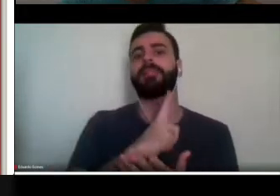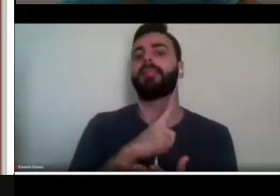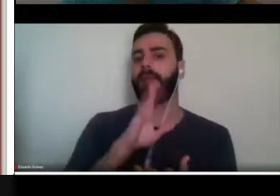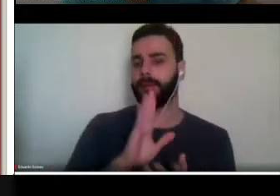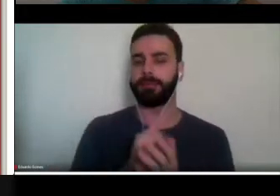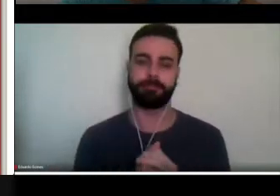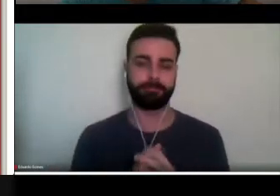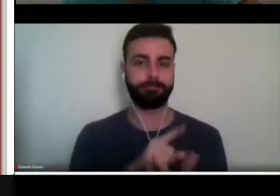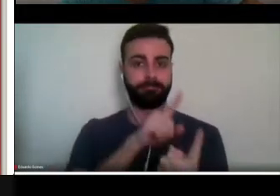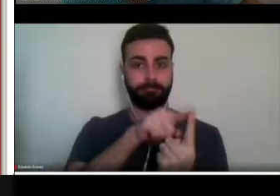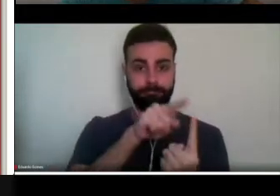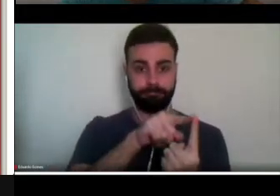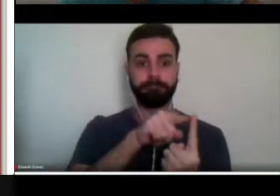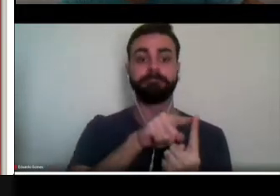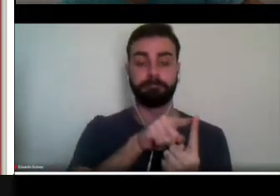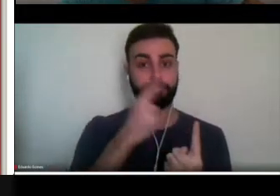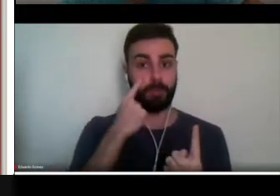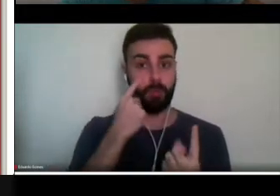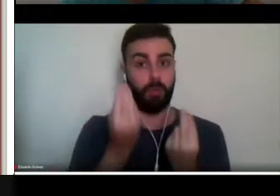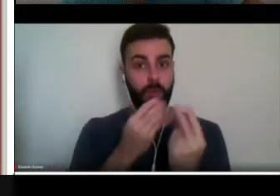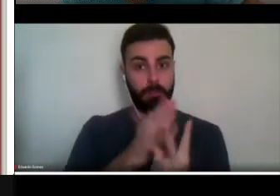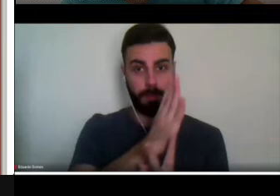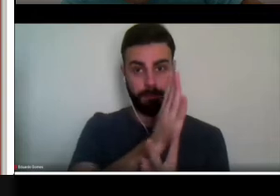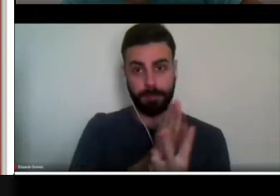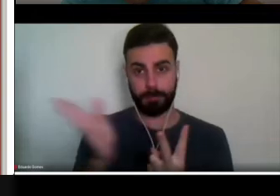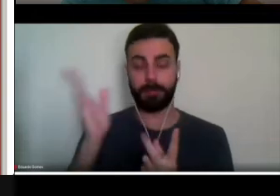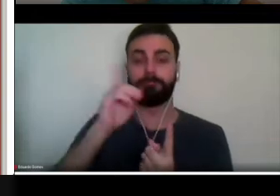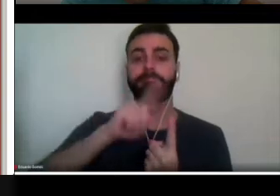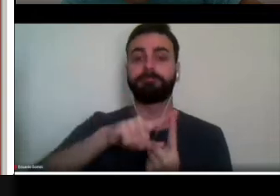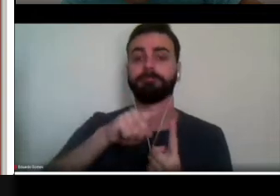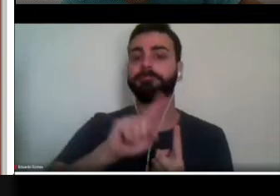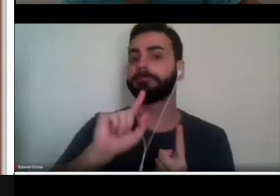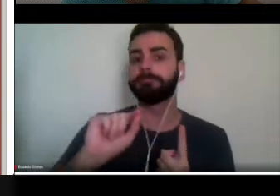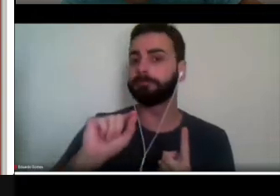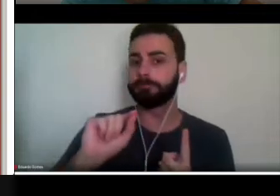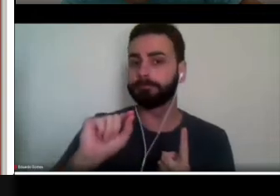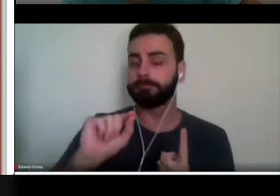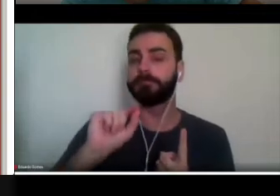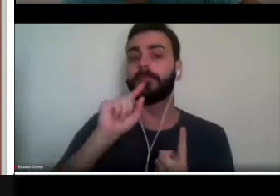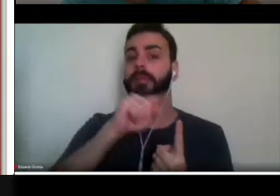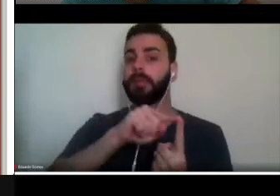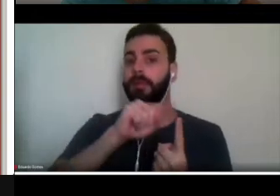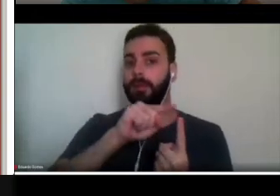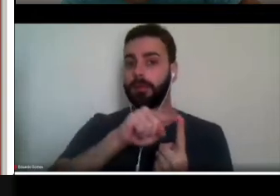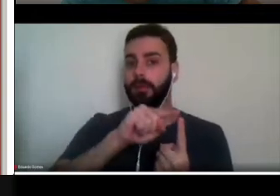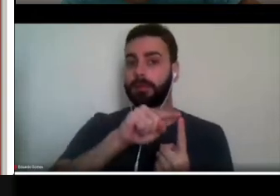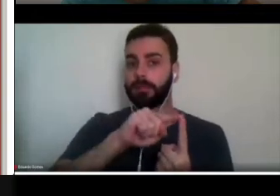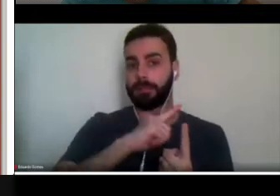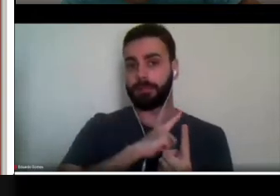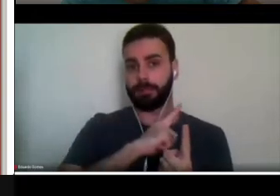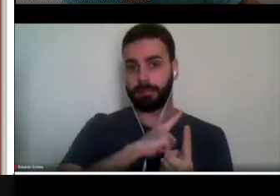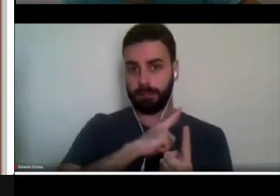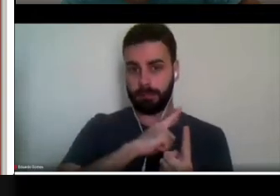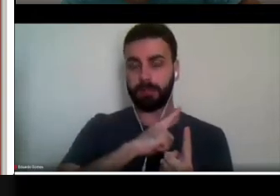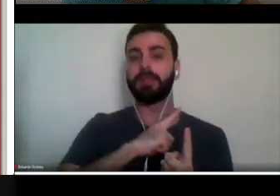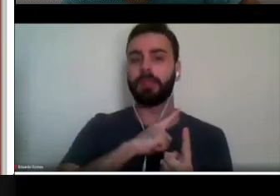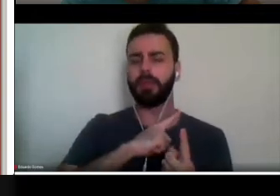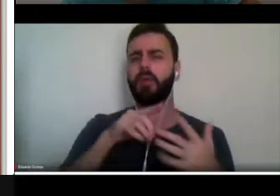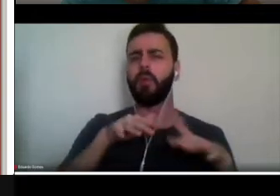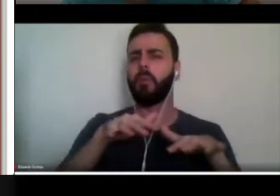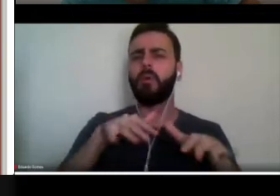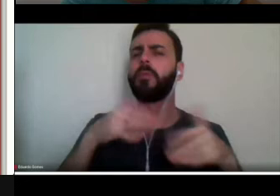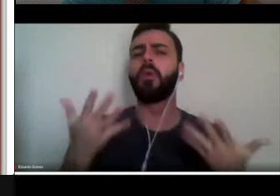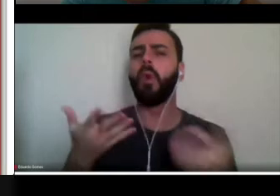deslocamento. O primeiro, na primeira parte, eu tenho um movimento acelerado, então eu tenho um